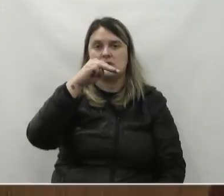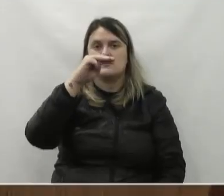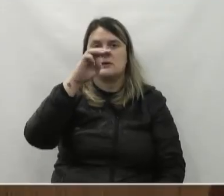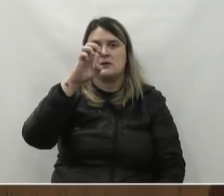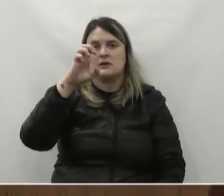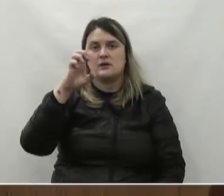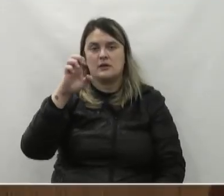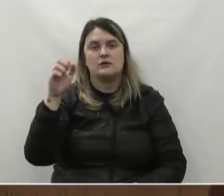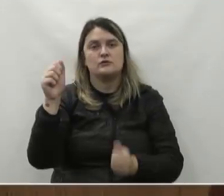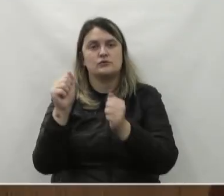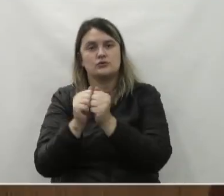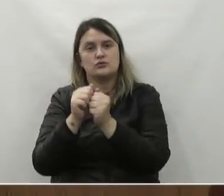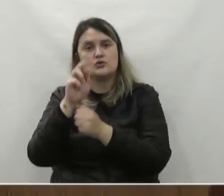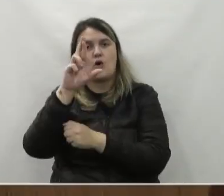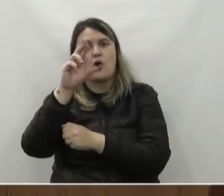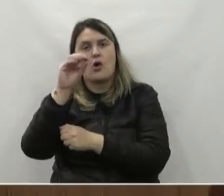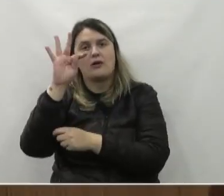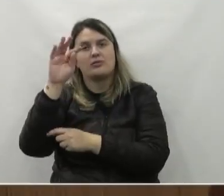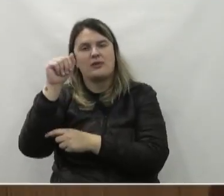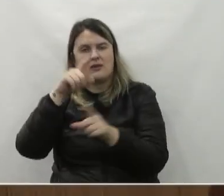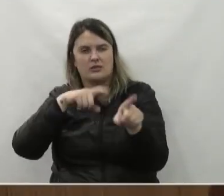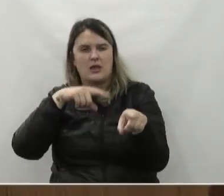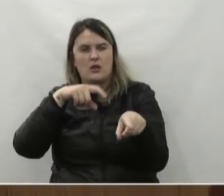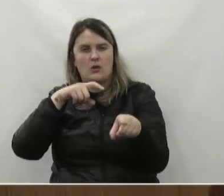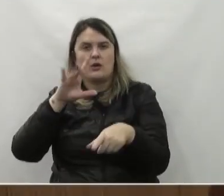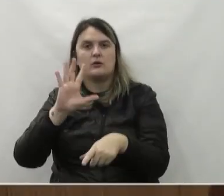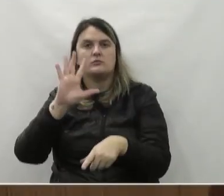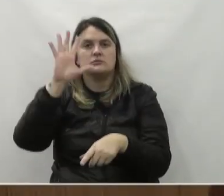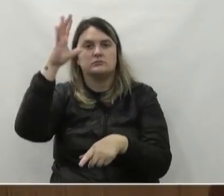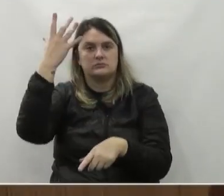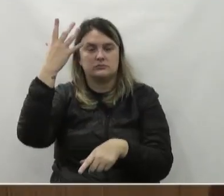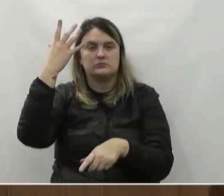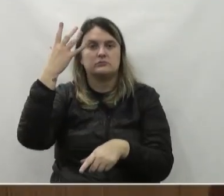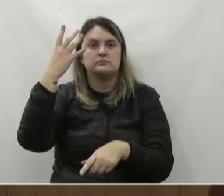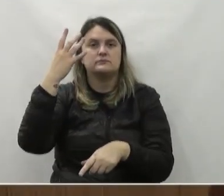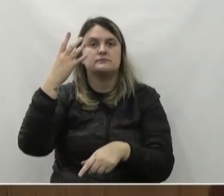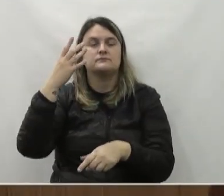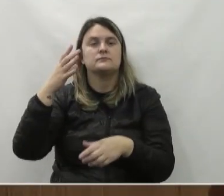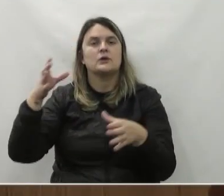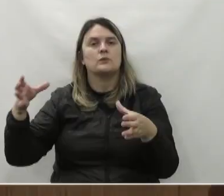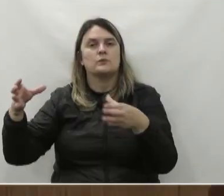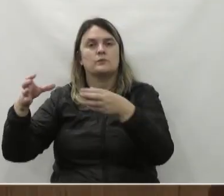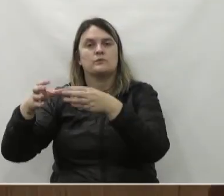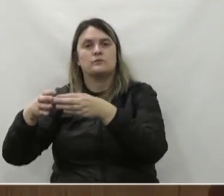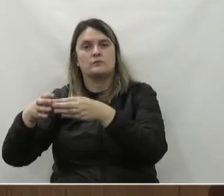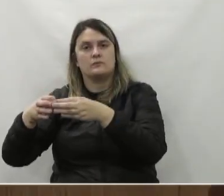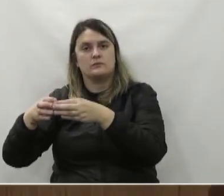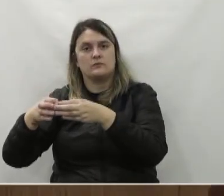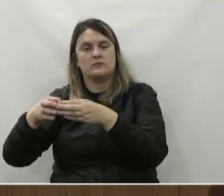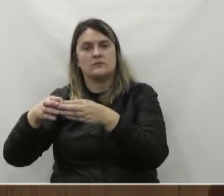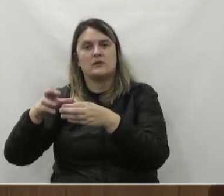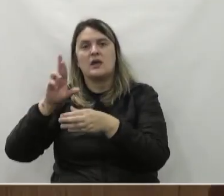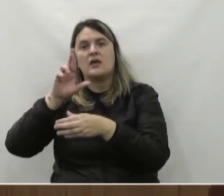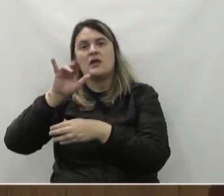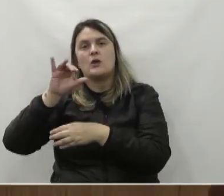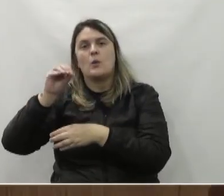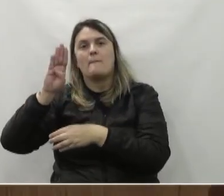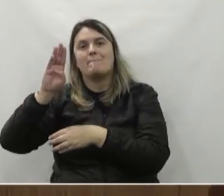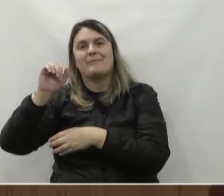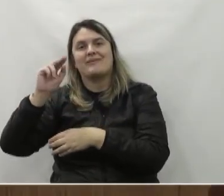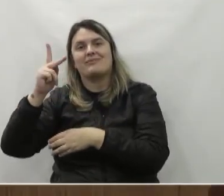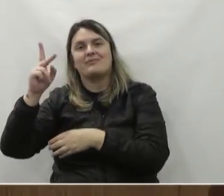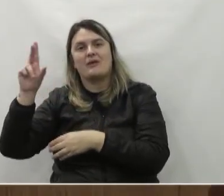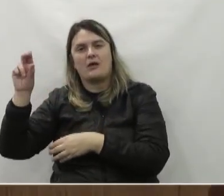junto à Rota das Colônias, o evento que aconteceu lá na comunidade do Rio dos